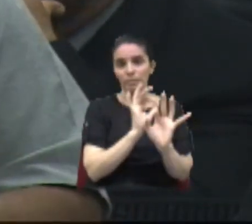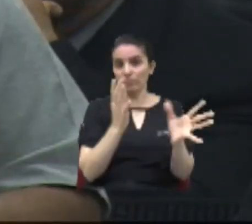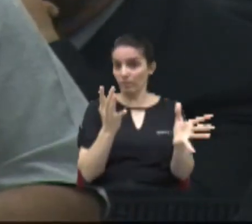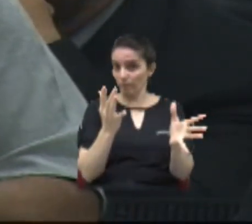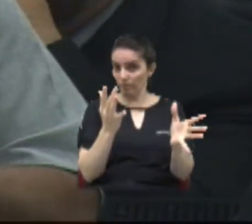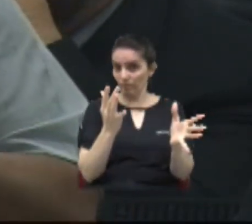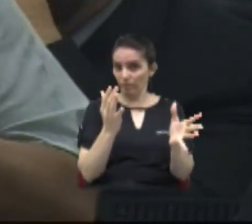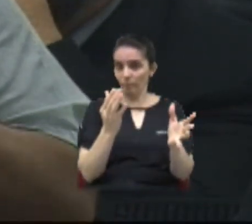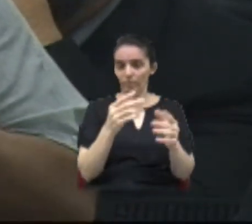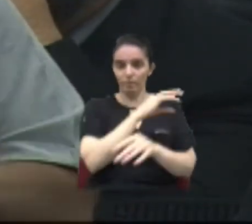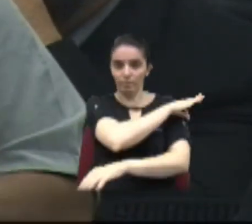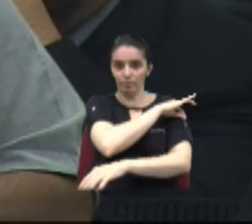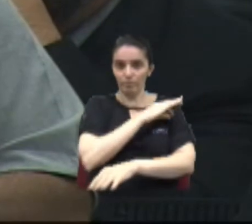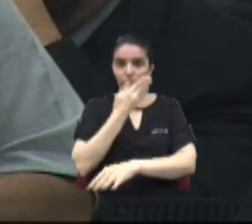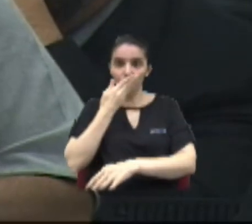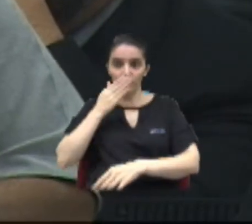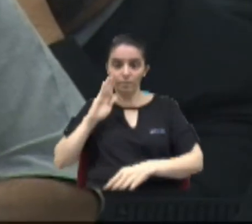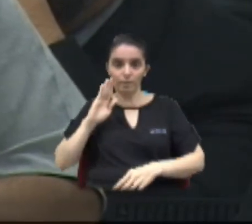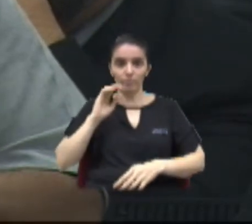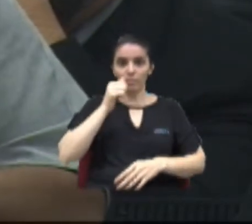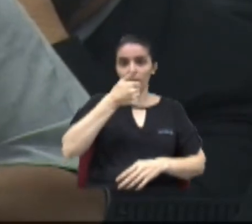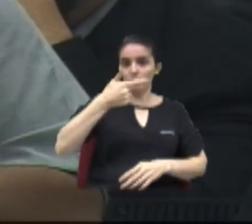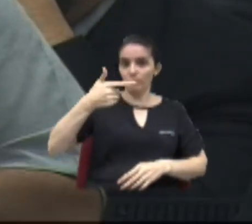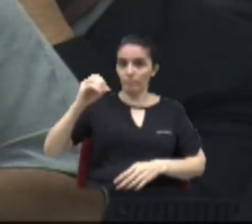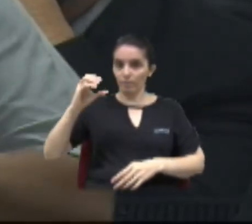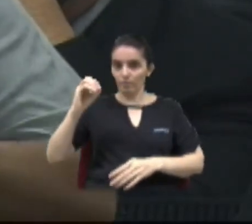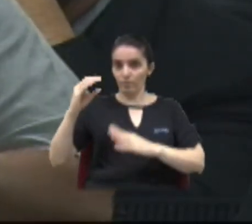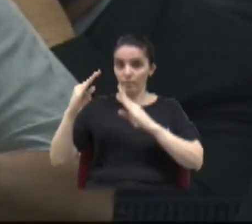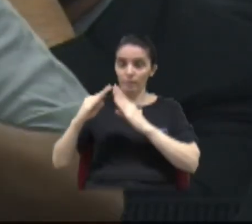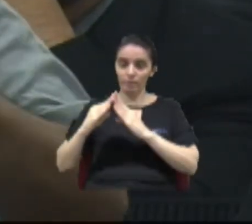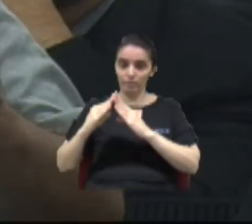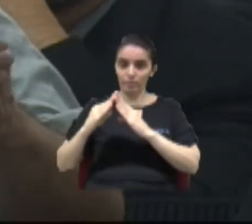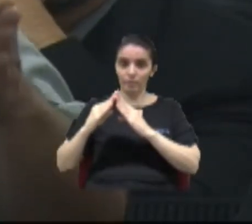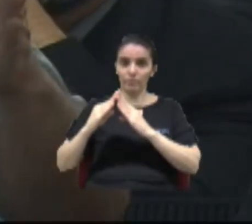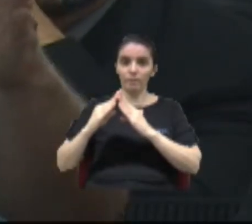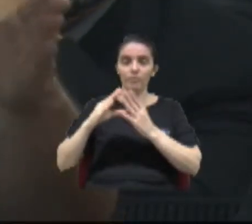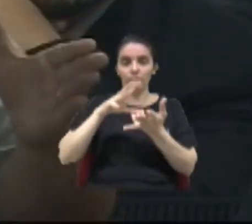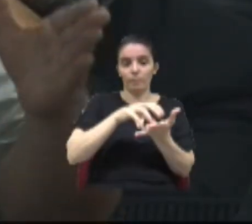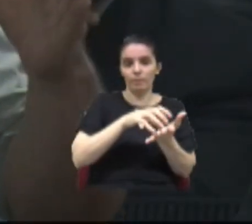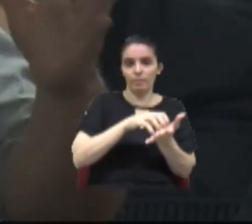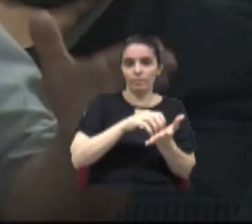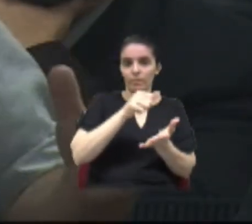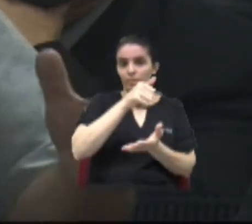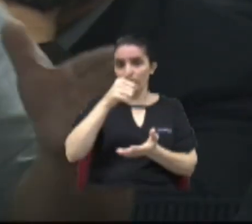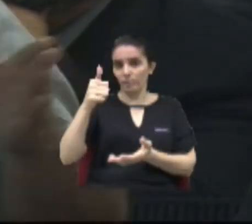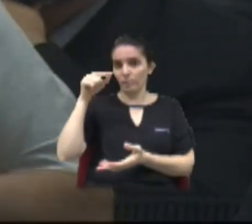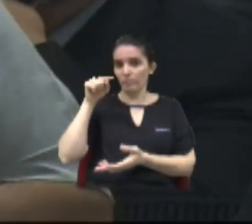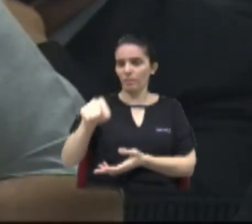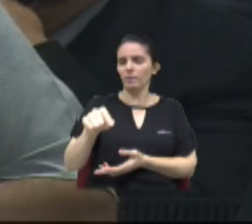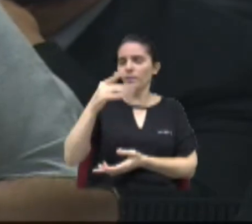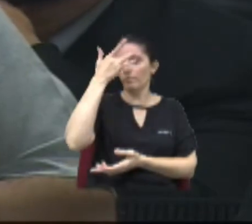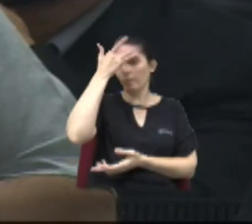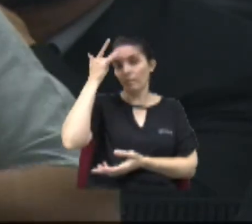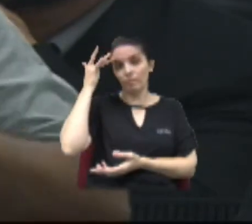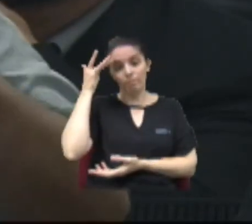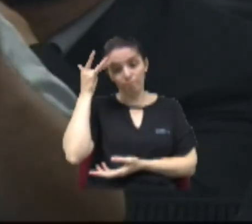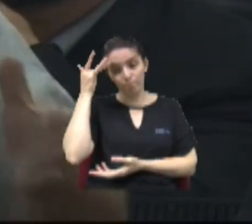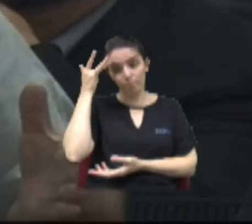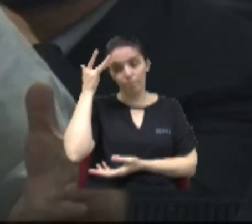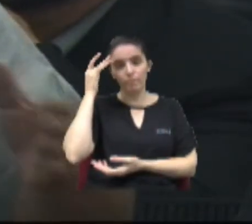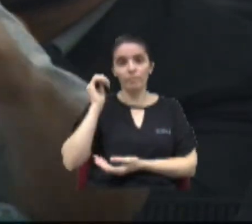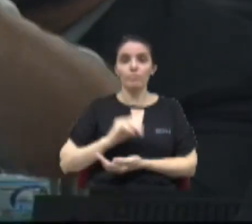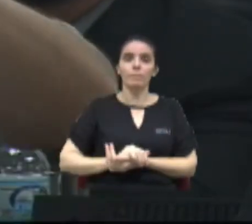Quantas casas, ou mesmo lotes, vão ser entregues para esse atual governo? Parabéns, viu, Mir?